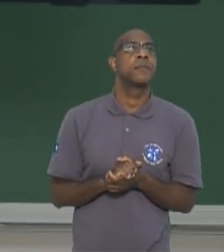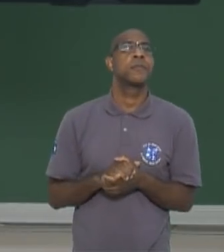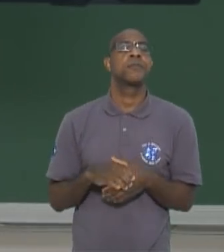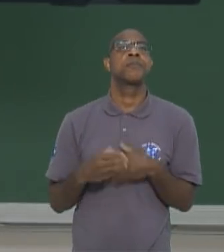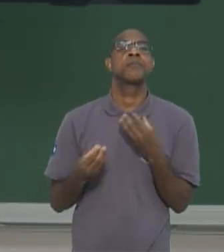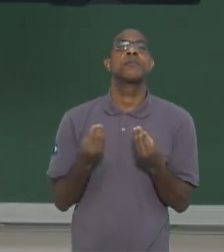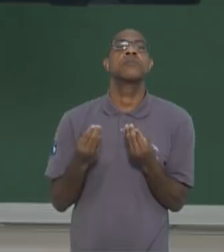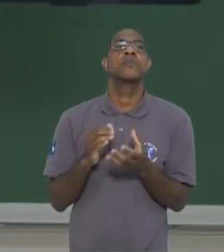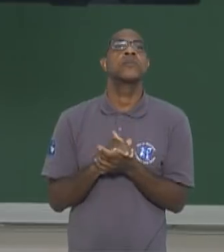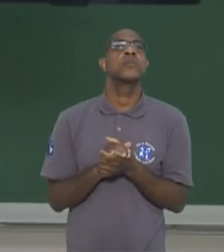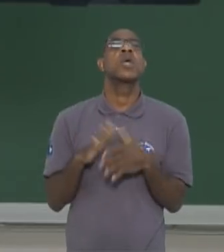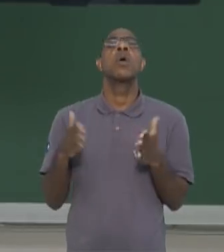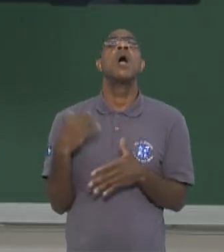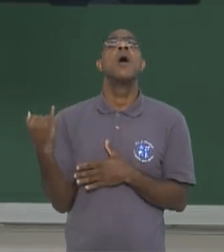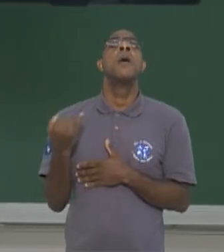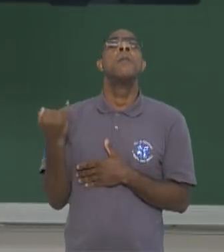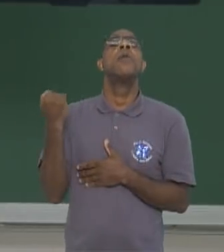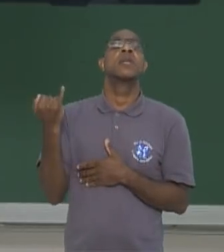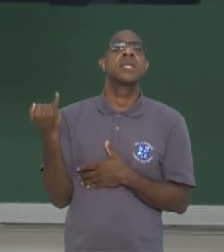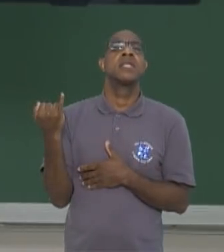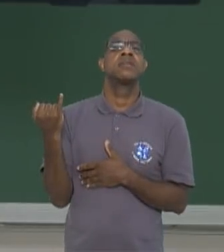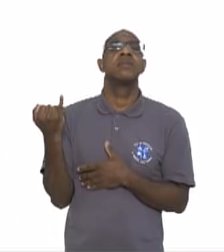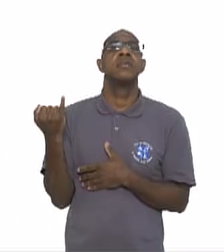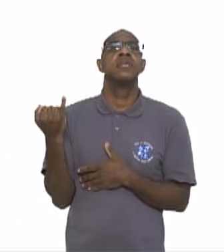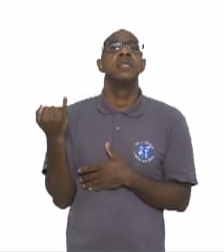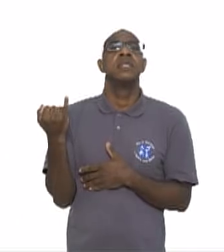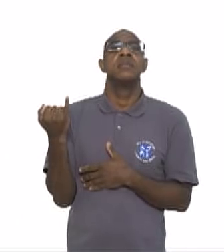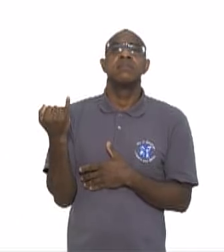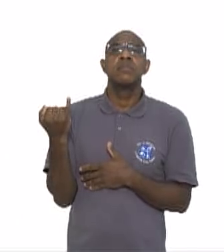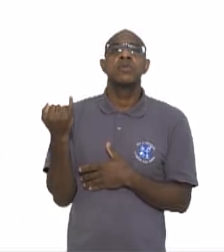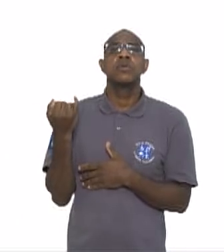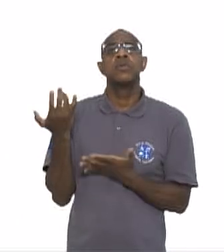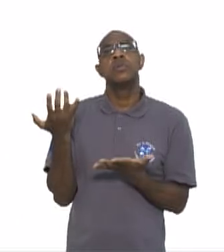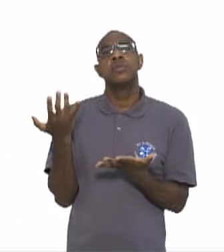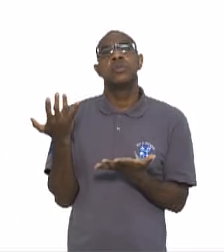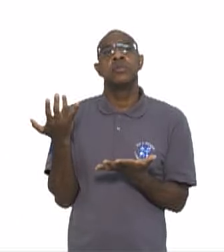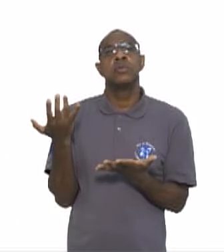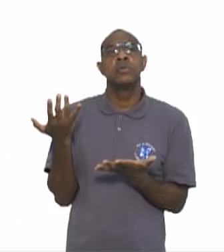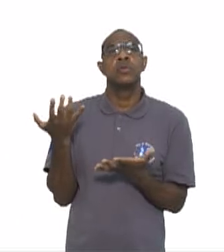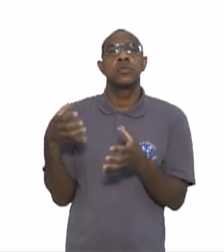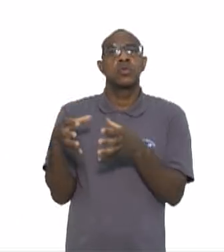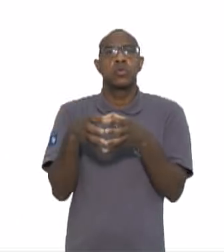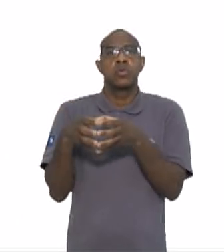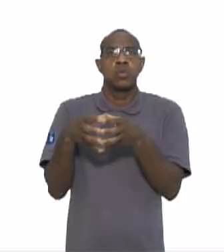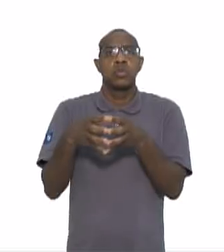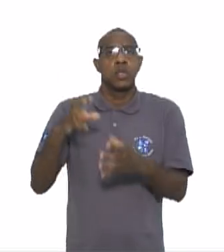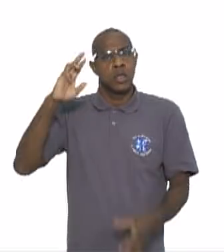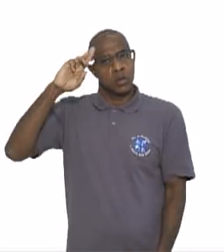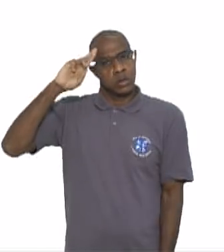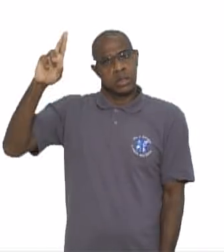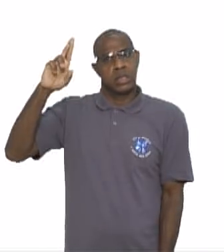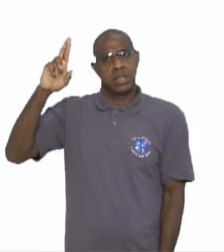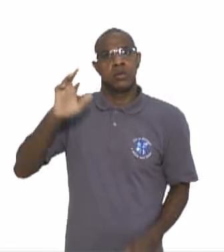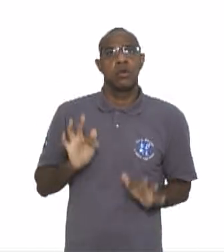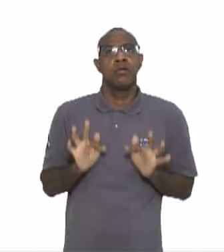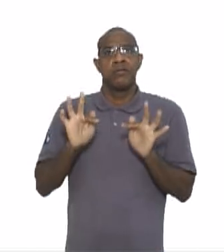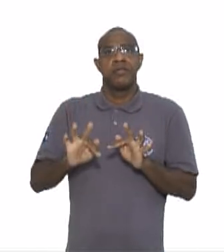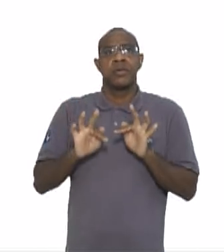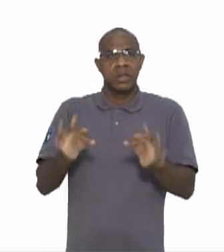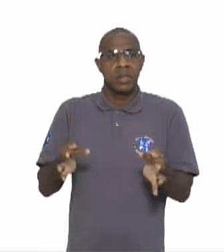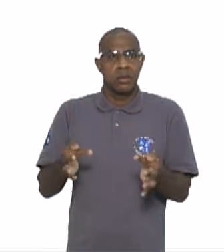gente formulou? Qual a importância dos senhores feudais para a manutenção da Europa feudal e dos laços de